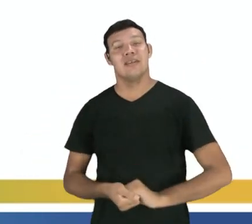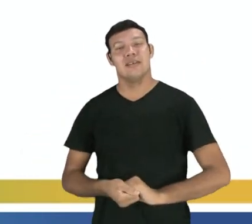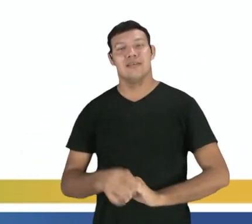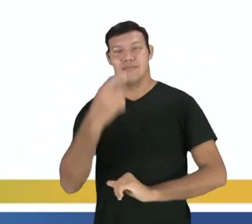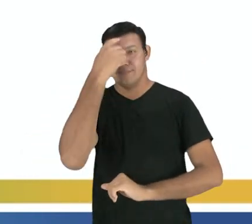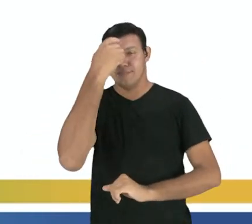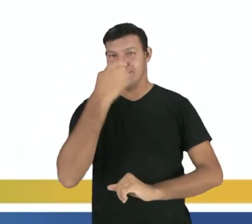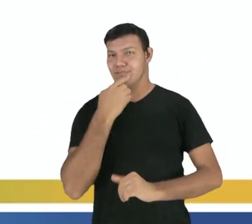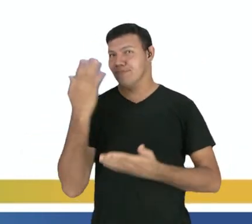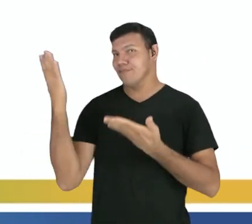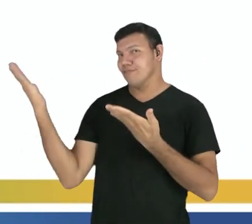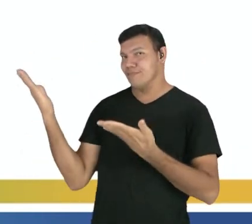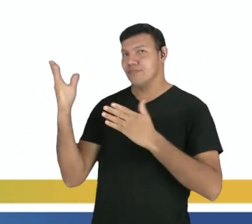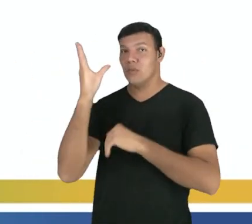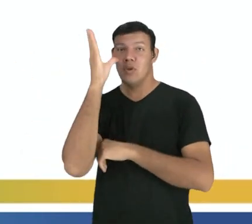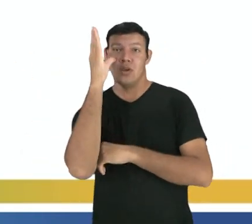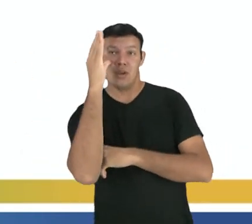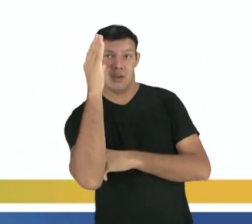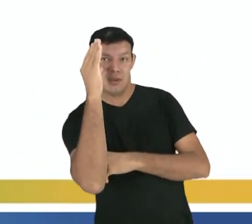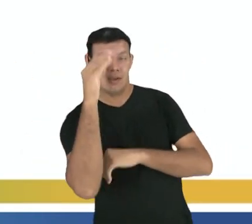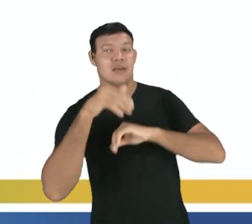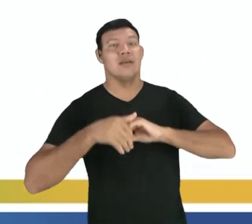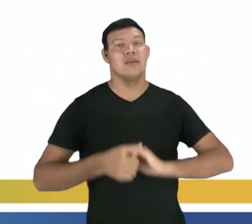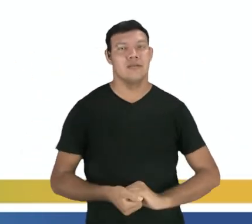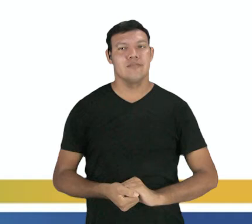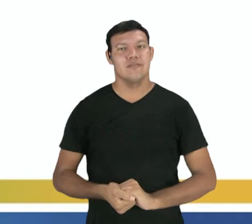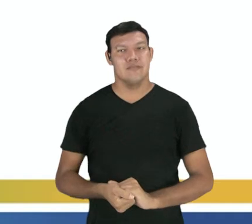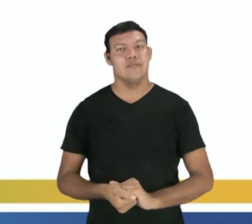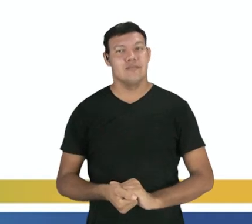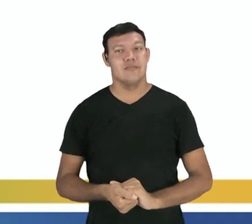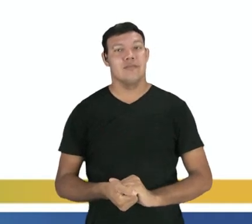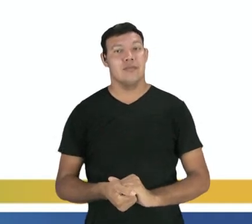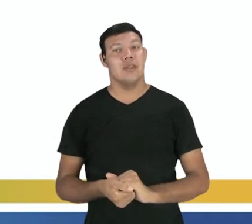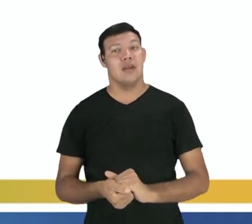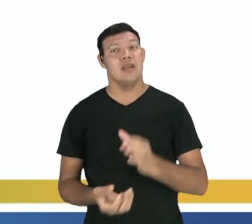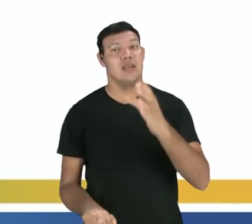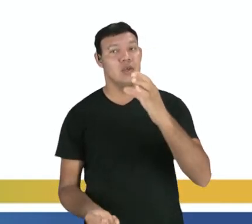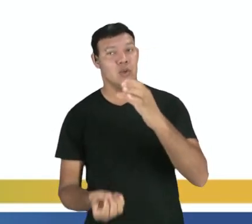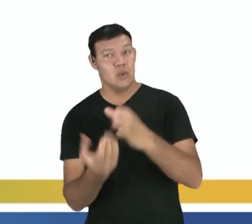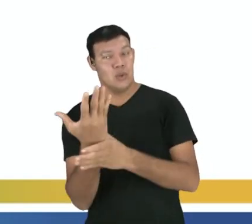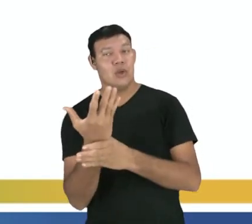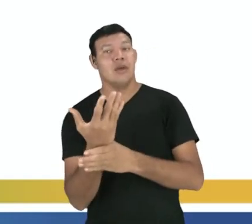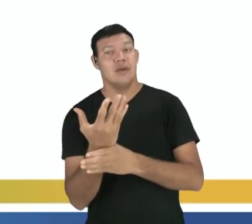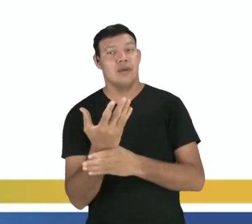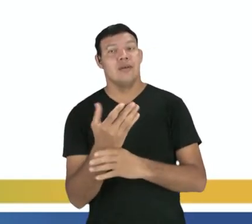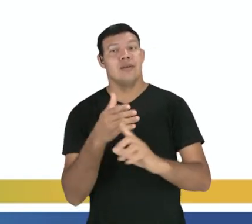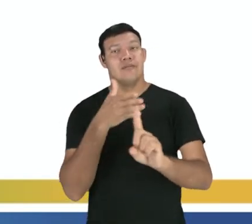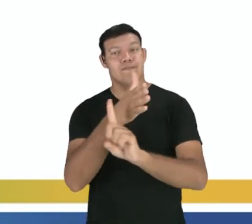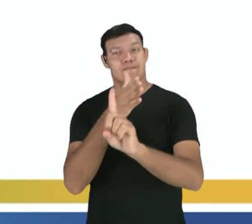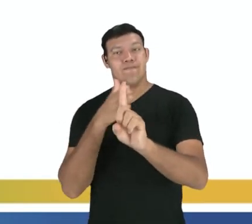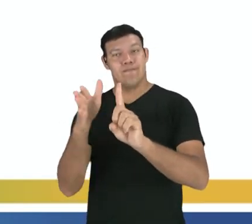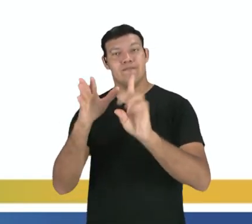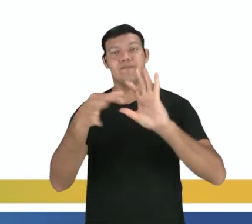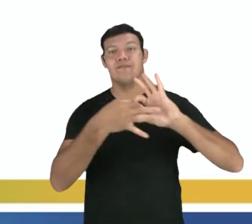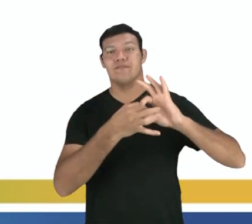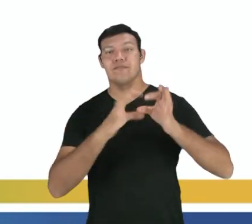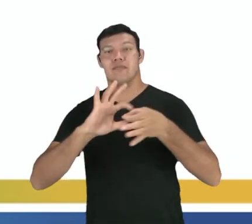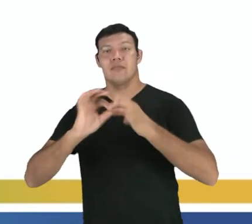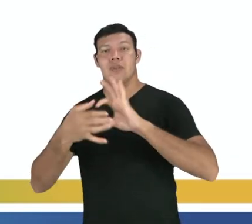o beisebol, uma curiosidade sobre esse esporte é que ele estreou oficialmente como modalidade olímpica nos Jogos Olímpicos de Verão